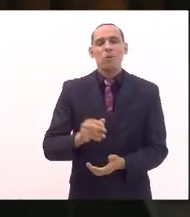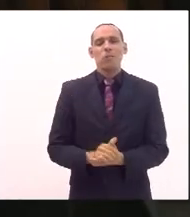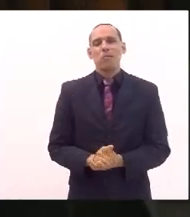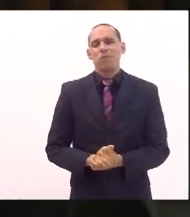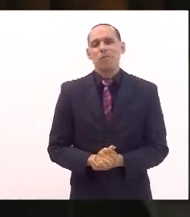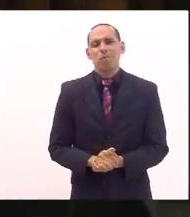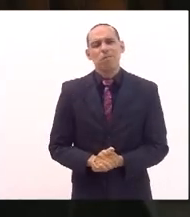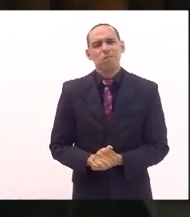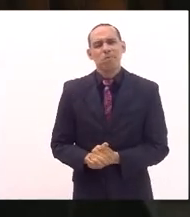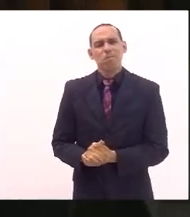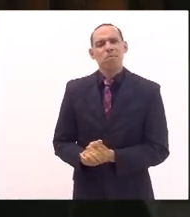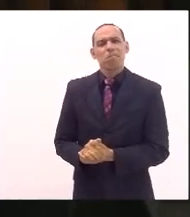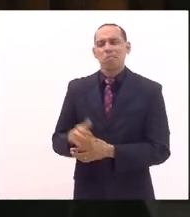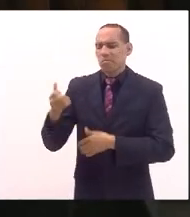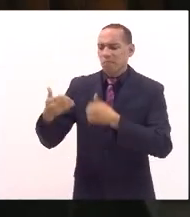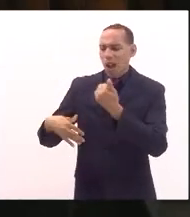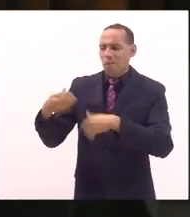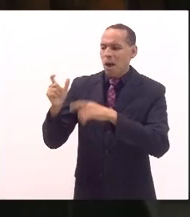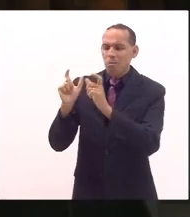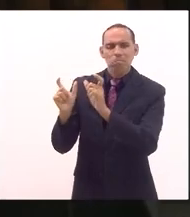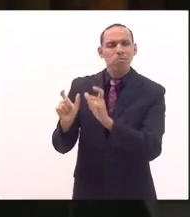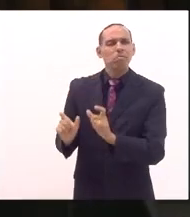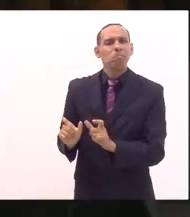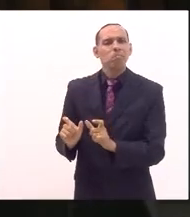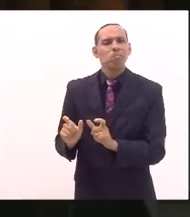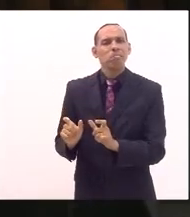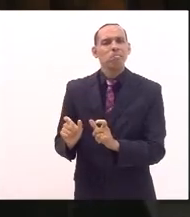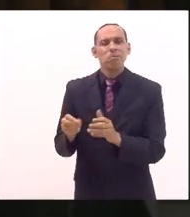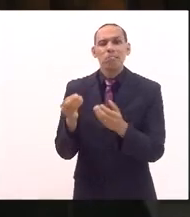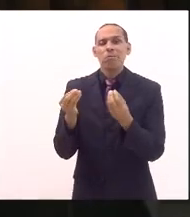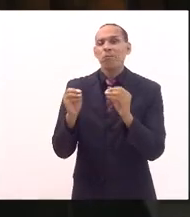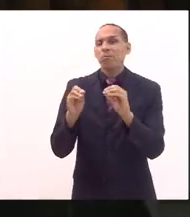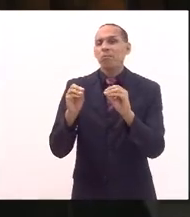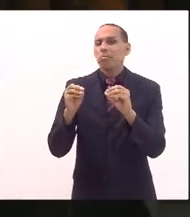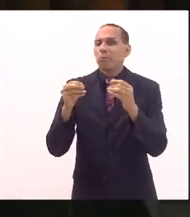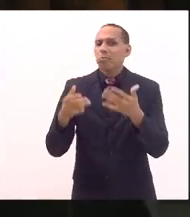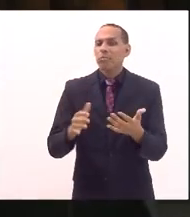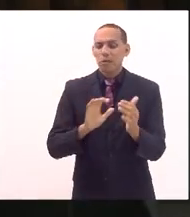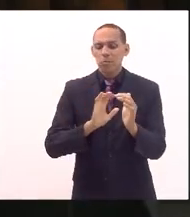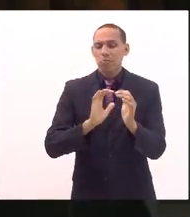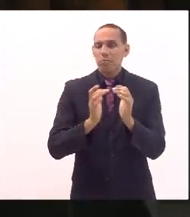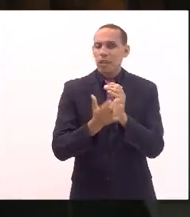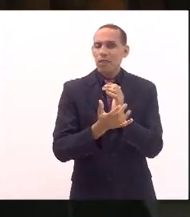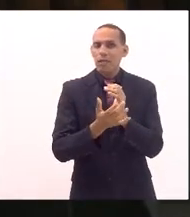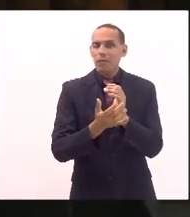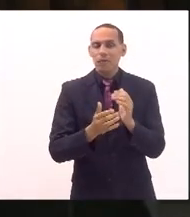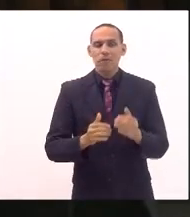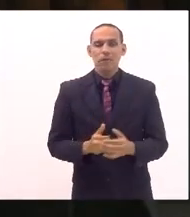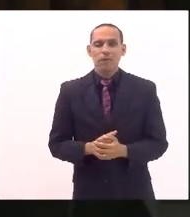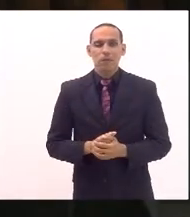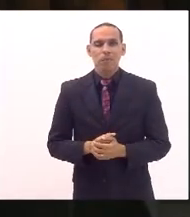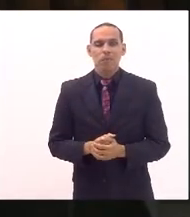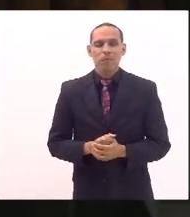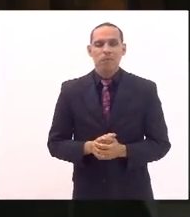com essas palavras e foram publicadas nas redes sociais